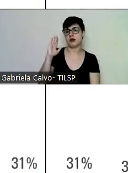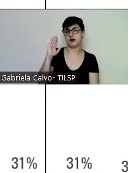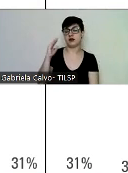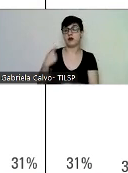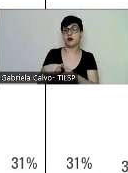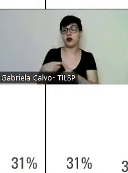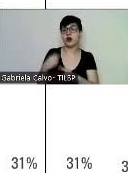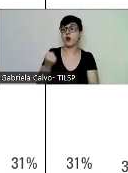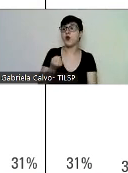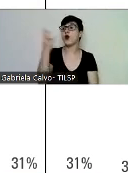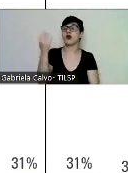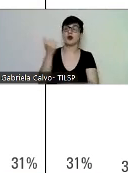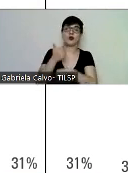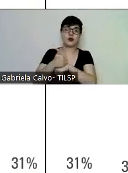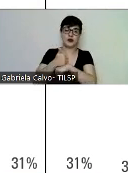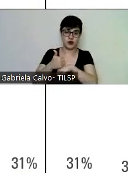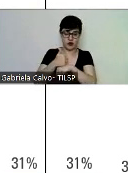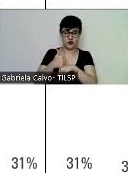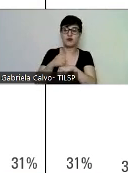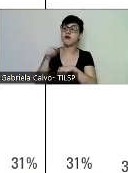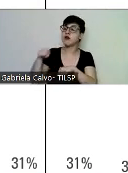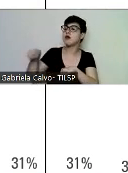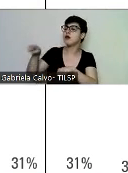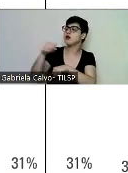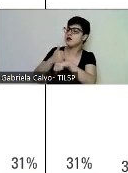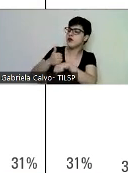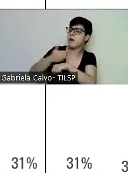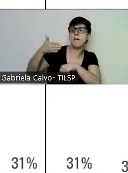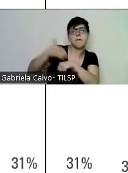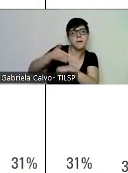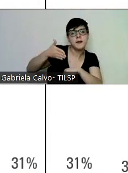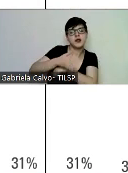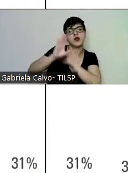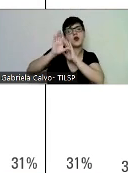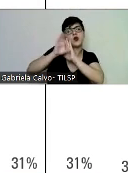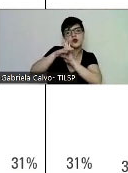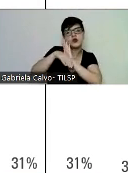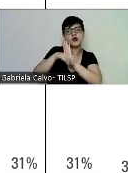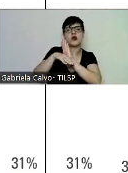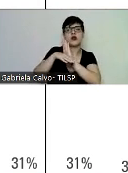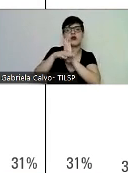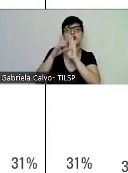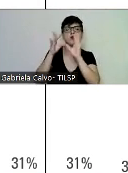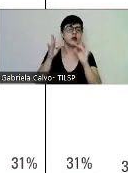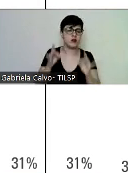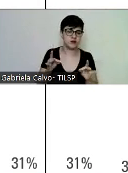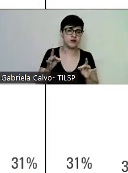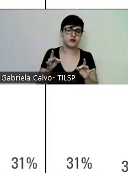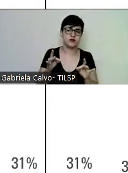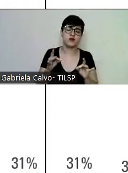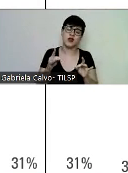de profissionais e pelo envolvimento dos profissionais em questões conceituais e terminológicas né que é uma característica também